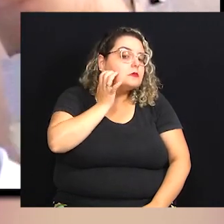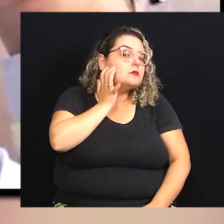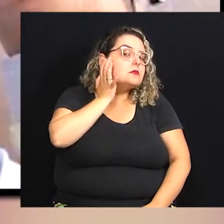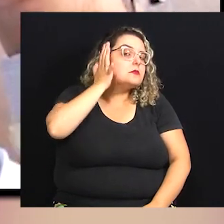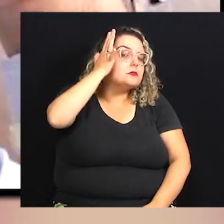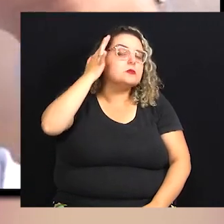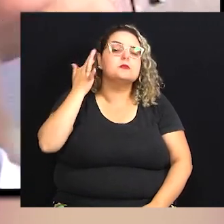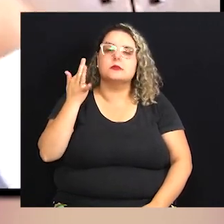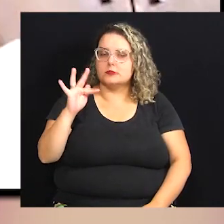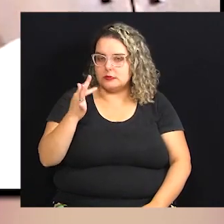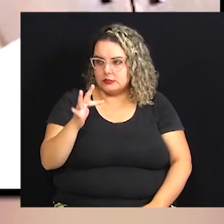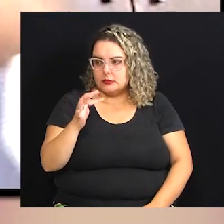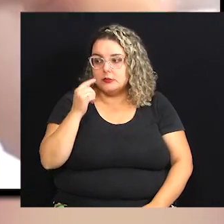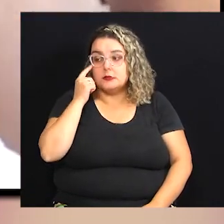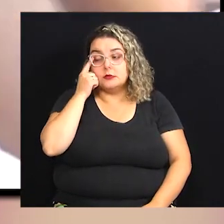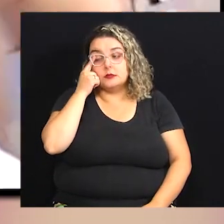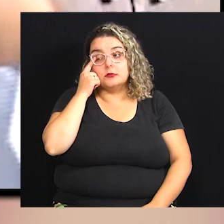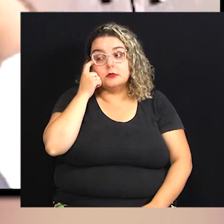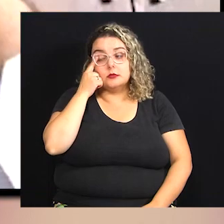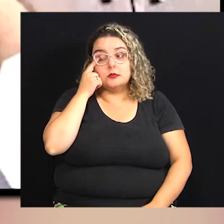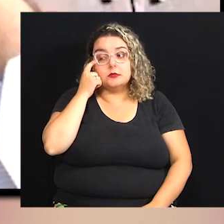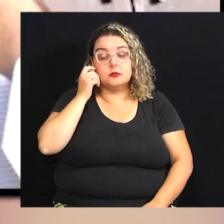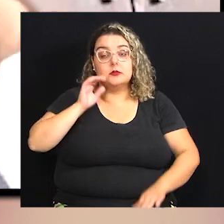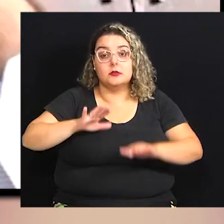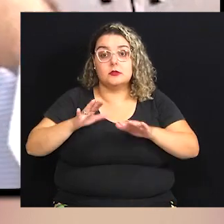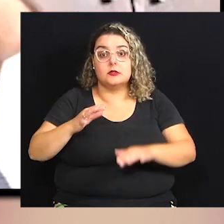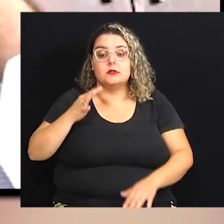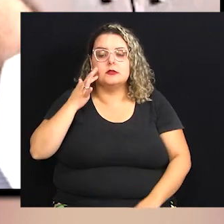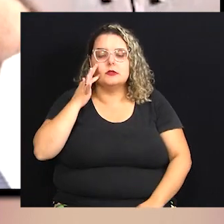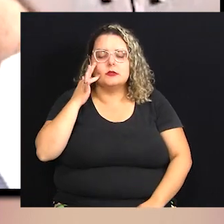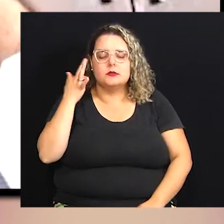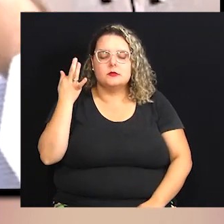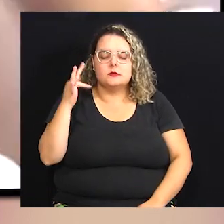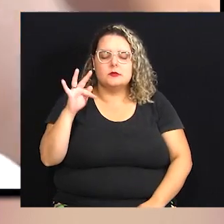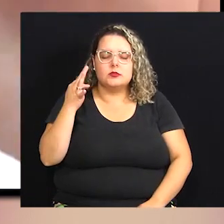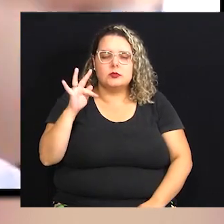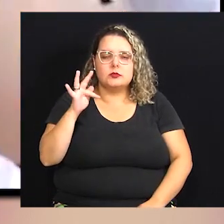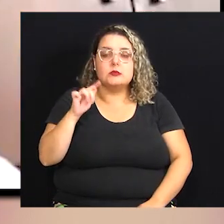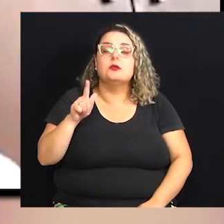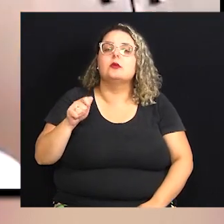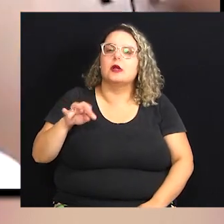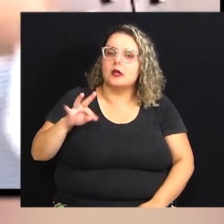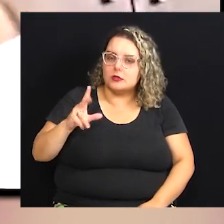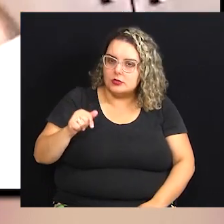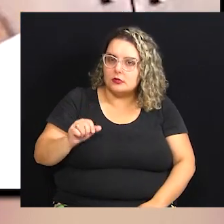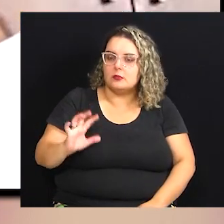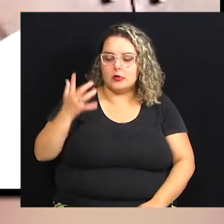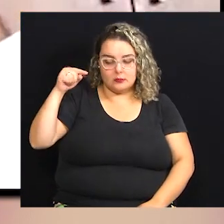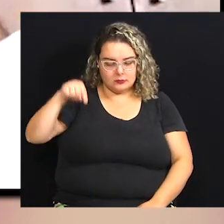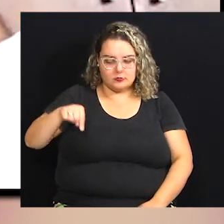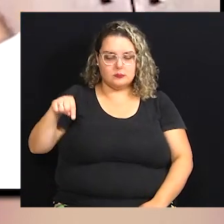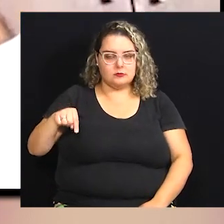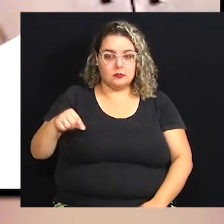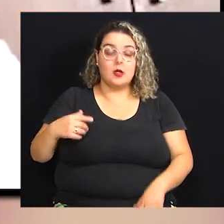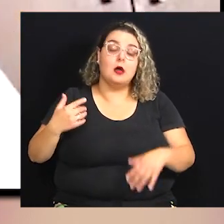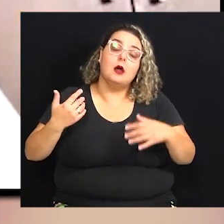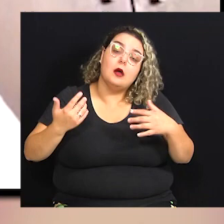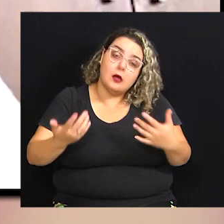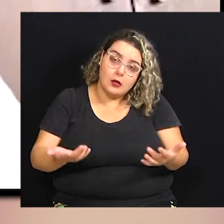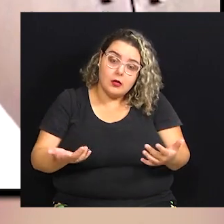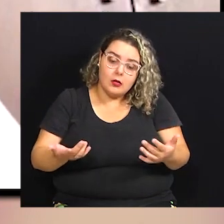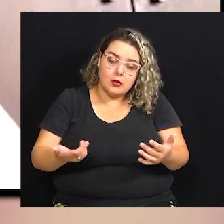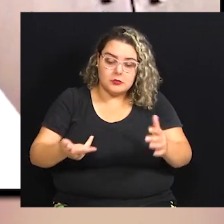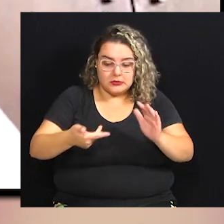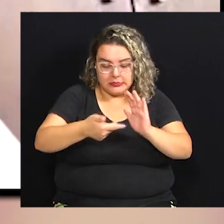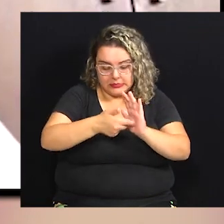pode dar uma dor irradiada para a cabeça. E às vezes basta essa dor do dente já ser o gatilho para surgir enxaqueca.